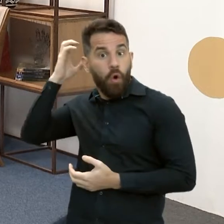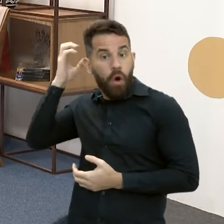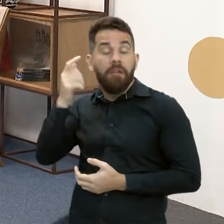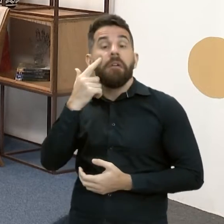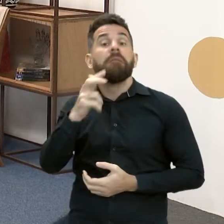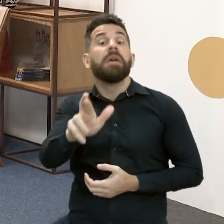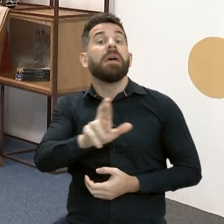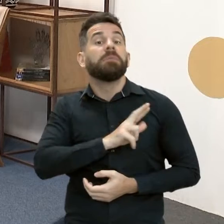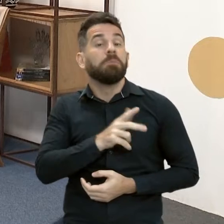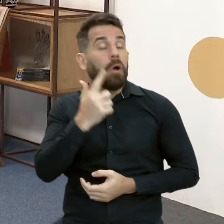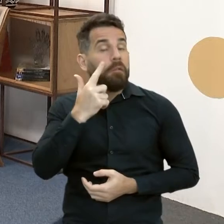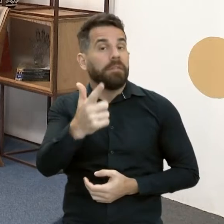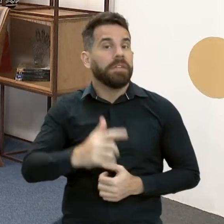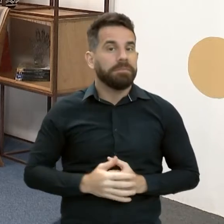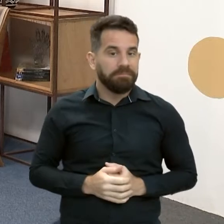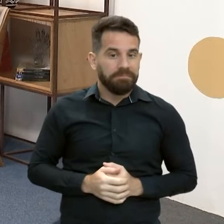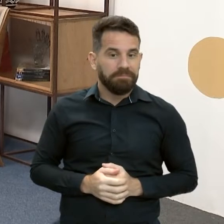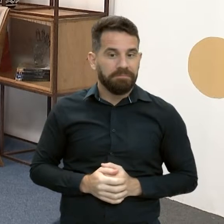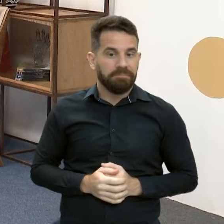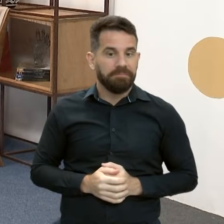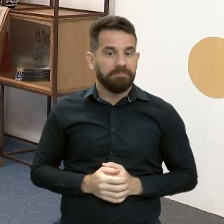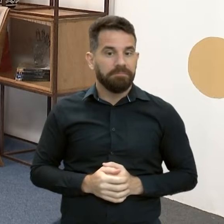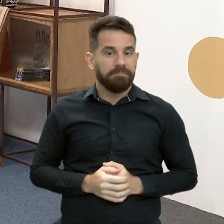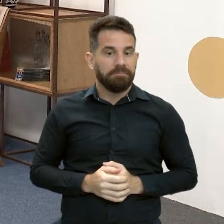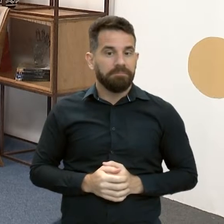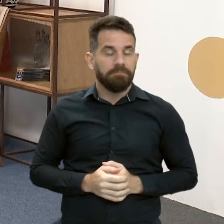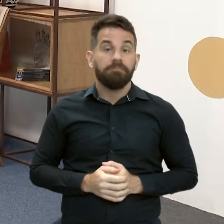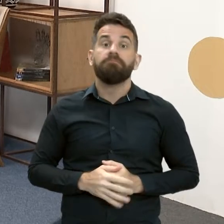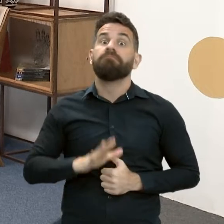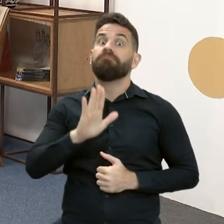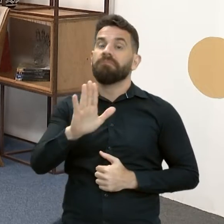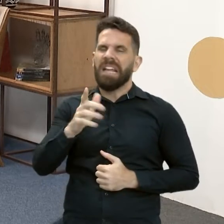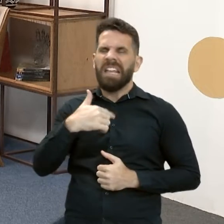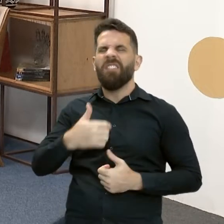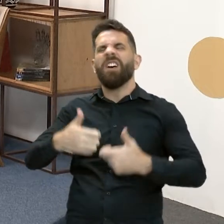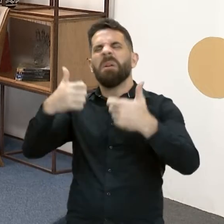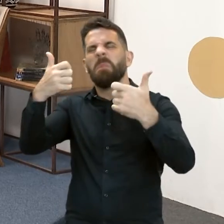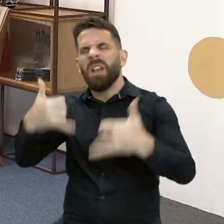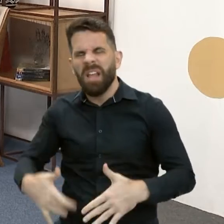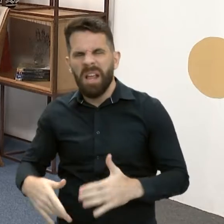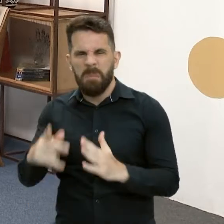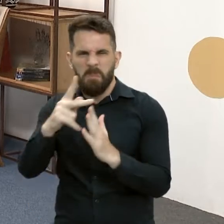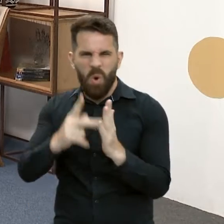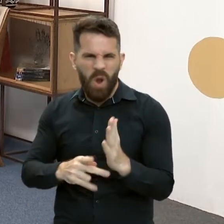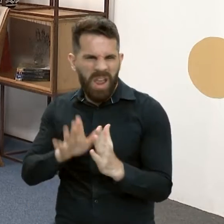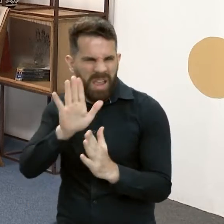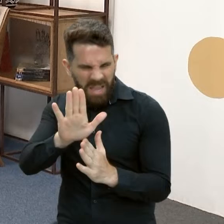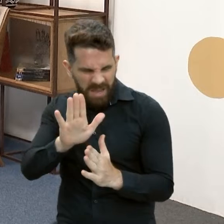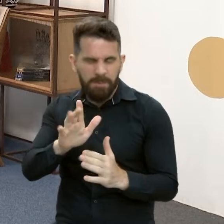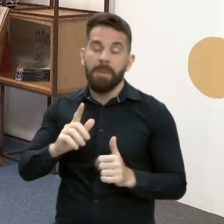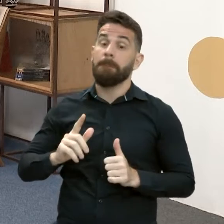resposta, então. Qual é o seu poema favorito? Bom, antes de falar do meu poema favorito, eu quero